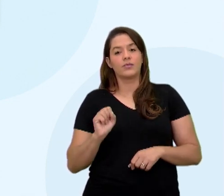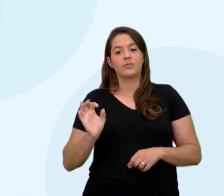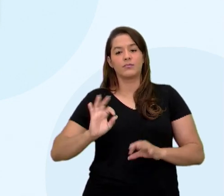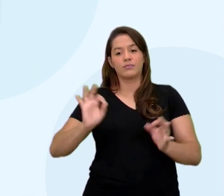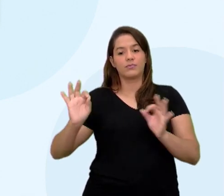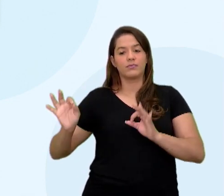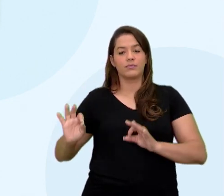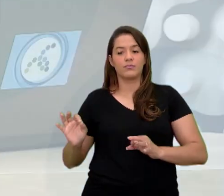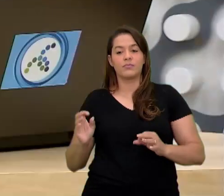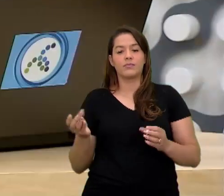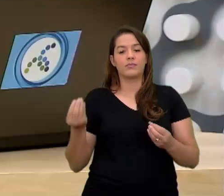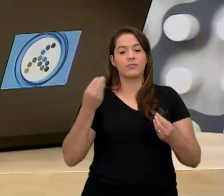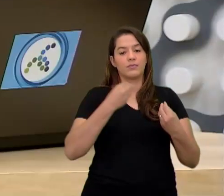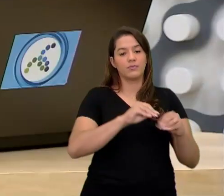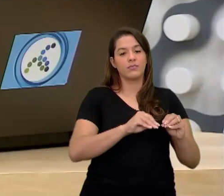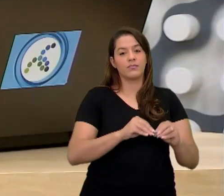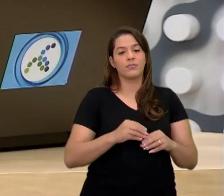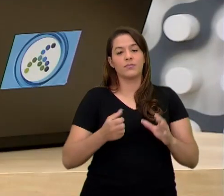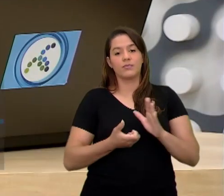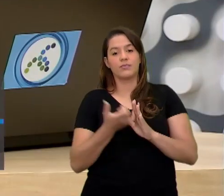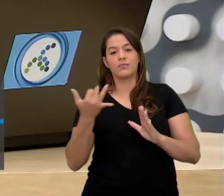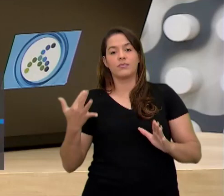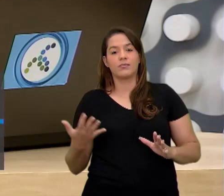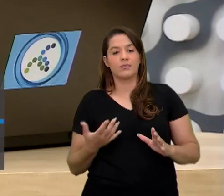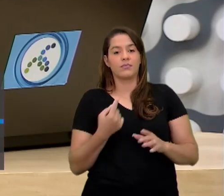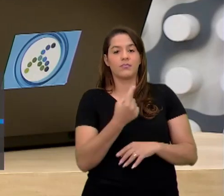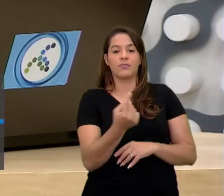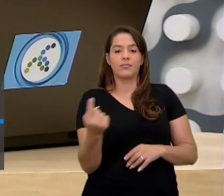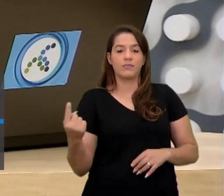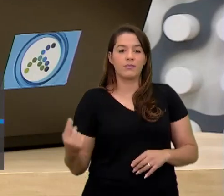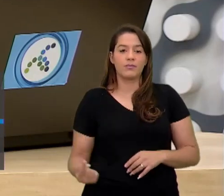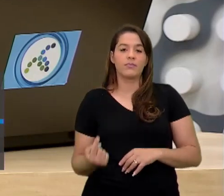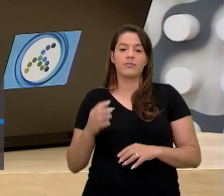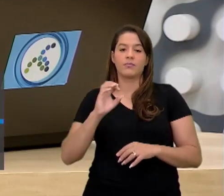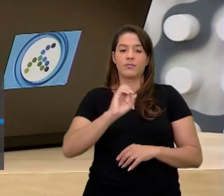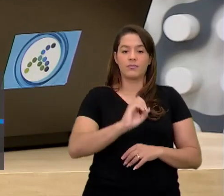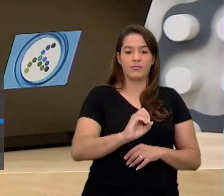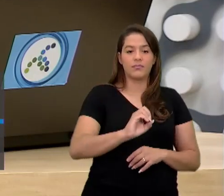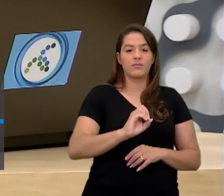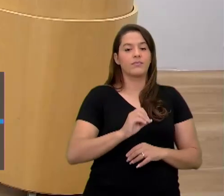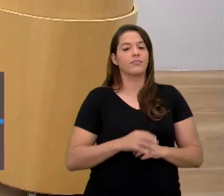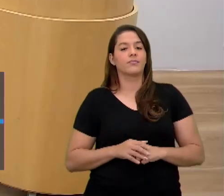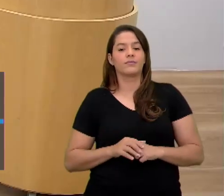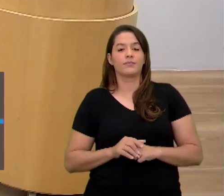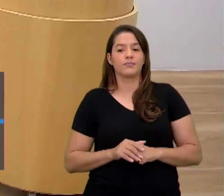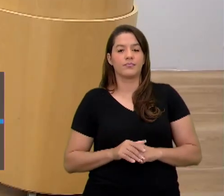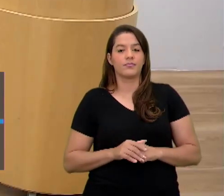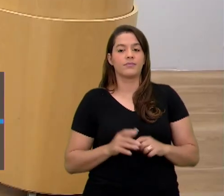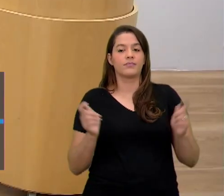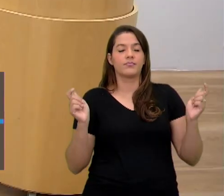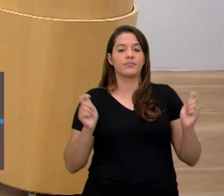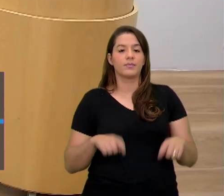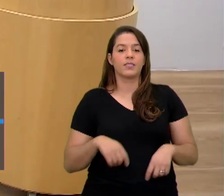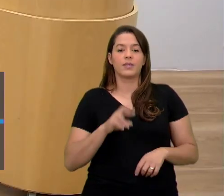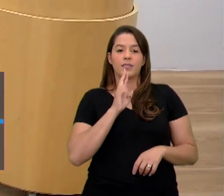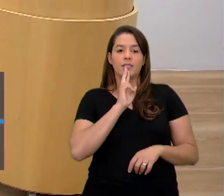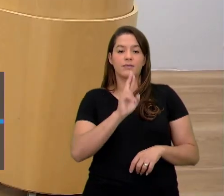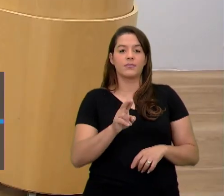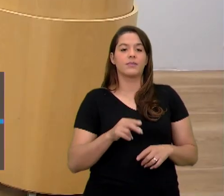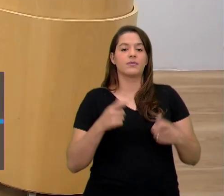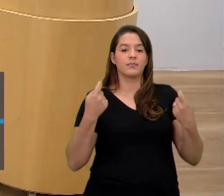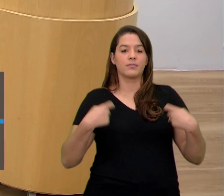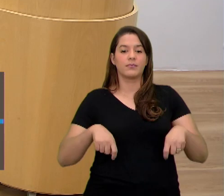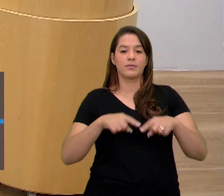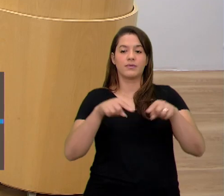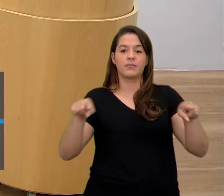eu posso dividir esse nada para quantas pessoas eu quiser, porque cada um vai ganhar 0. Nossa, quantas vezes a gente respondeu essas perguntas em sala